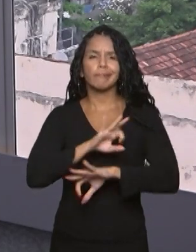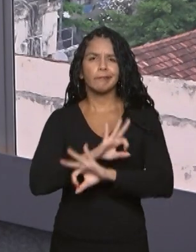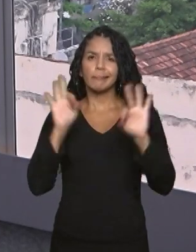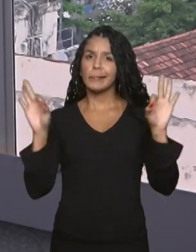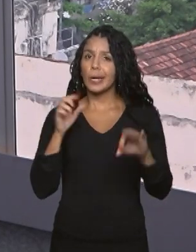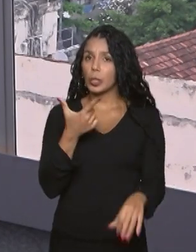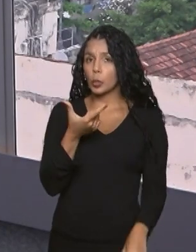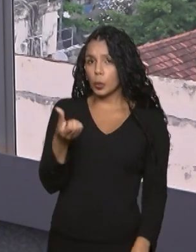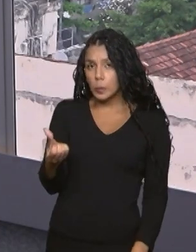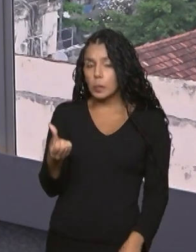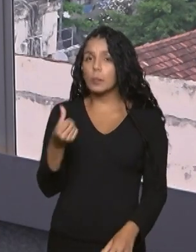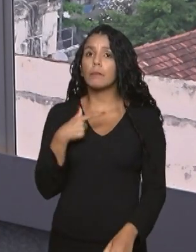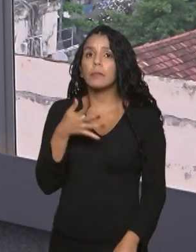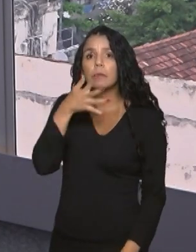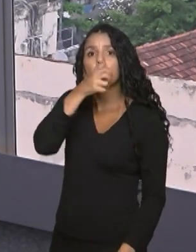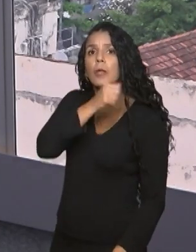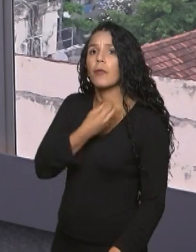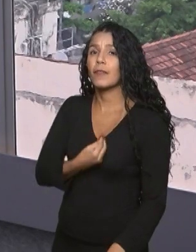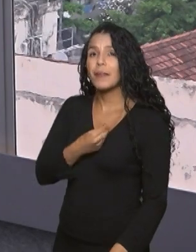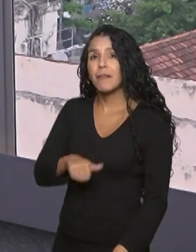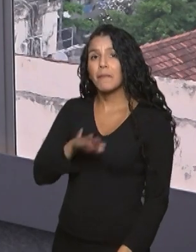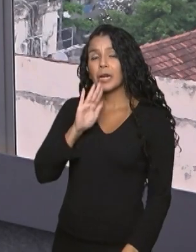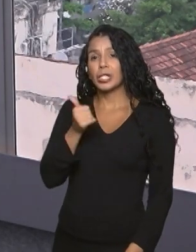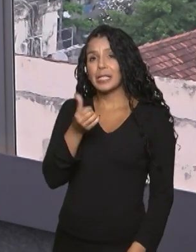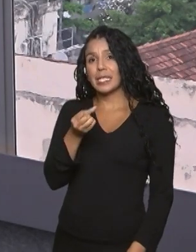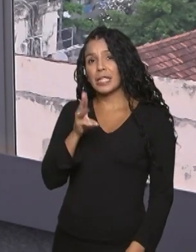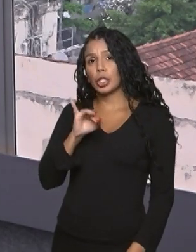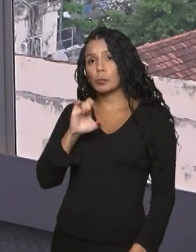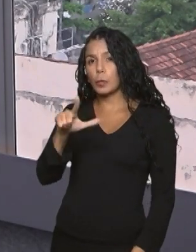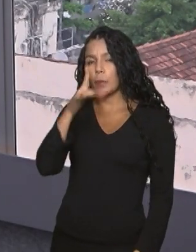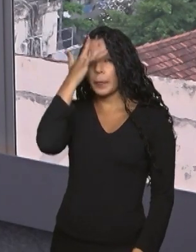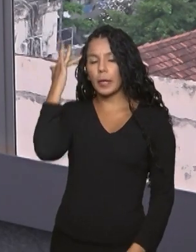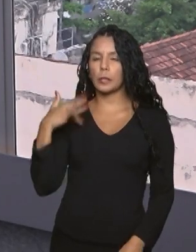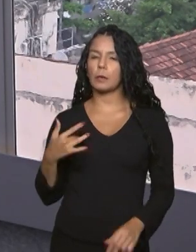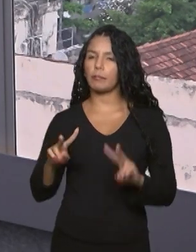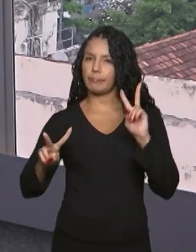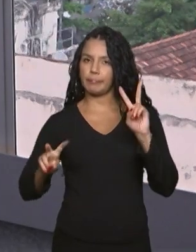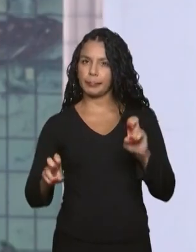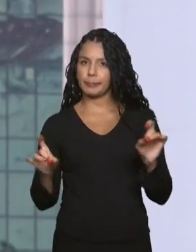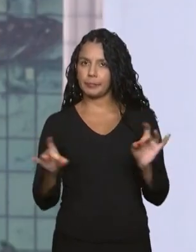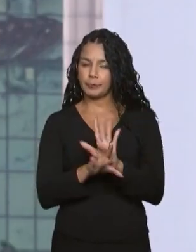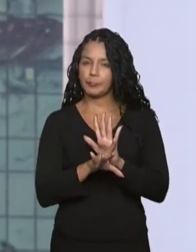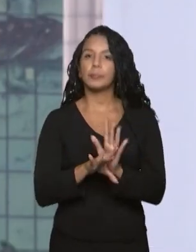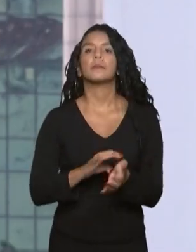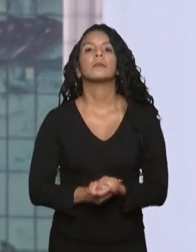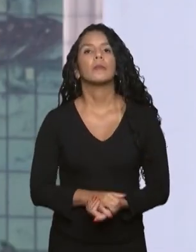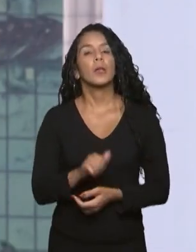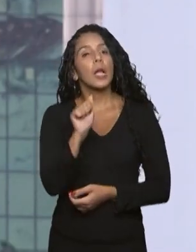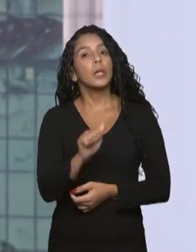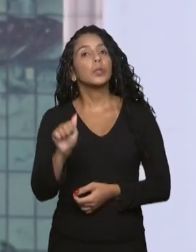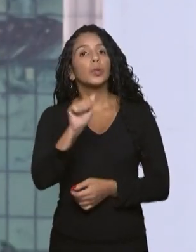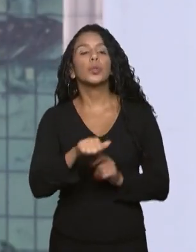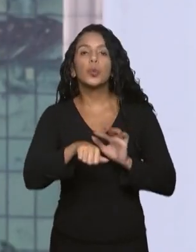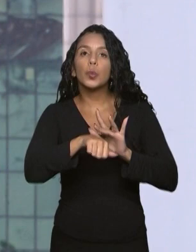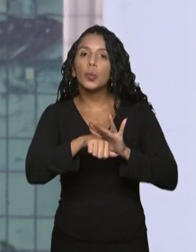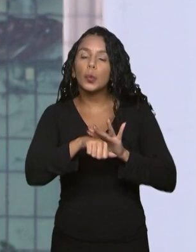desde 2006, salvou as vidas de mais de 16 mil pessoas, fecha aspas. A Associação dos